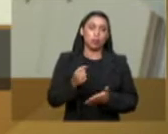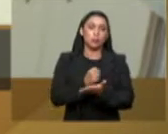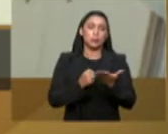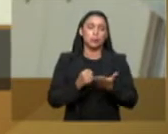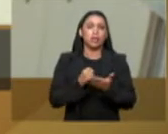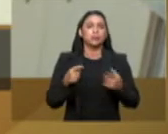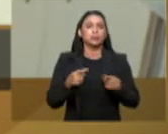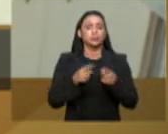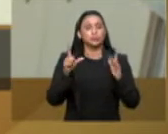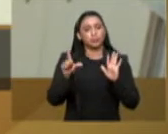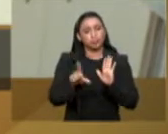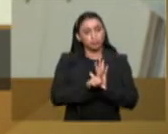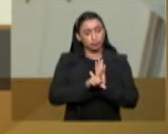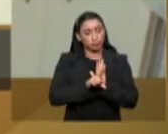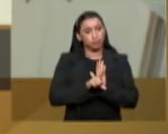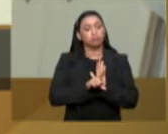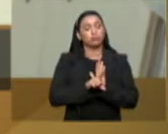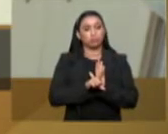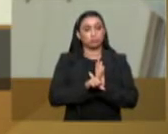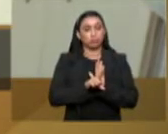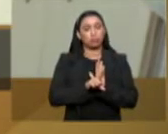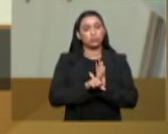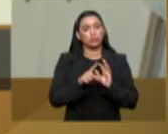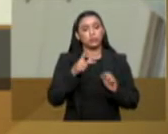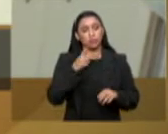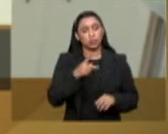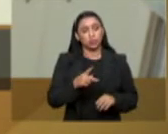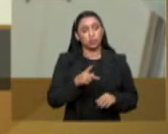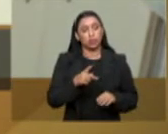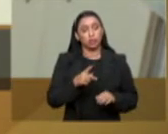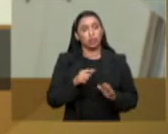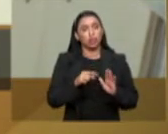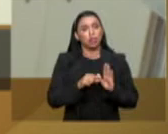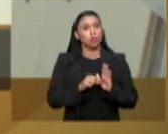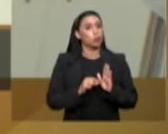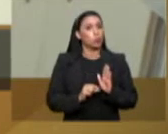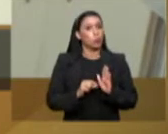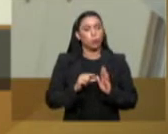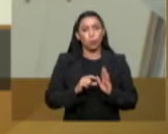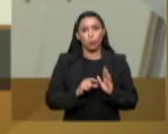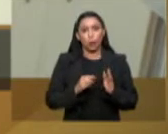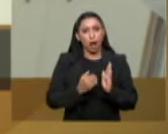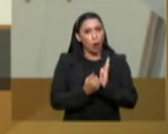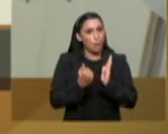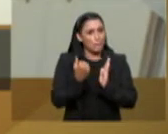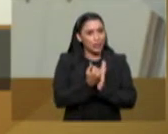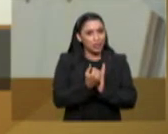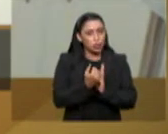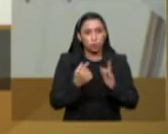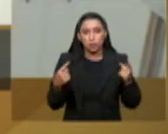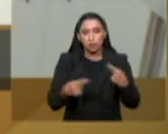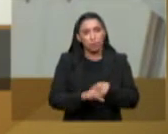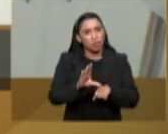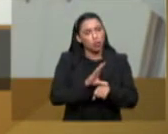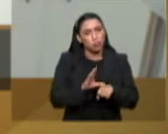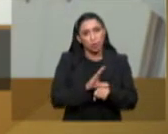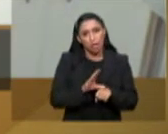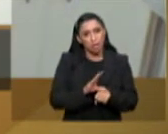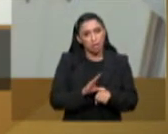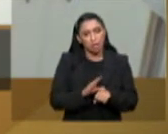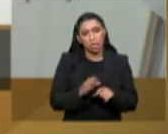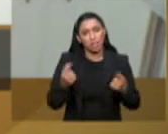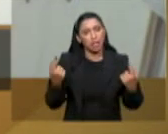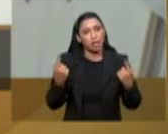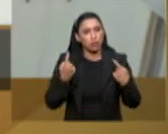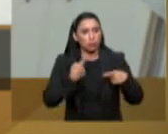princípio da legalidade, dizer que esse aumento é inconstitucional e violaria o princípio da legalidade